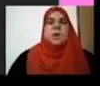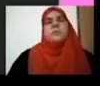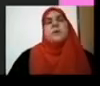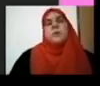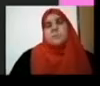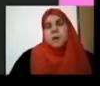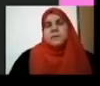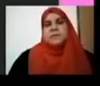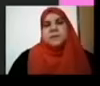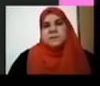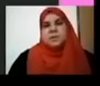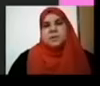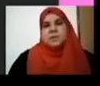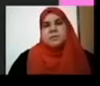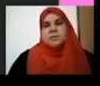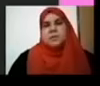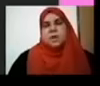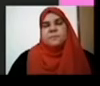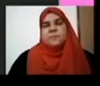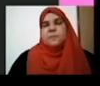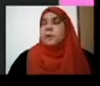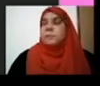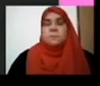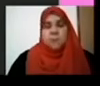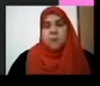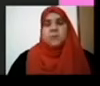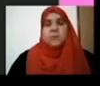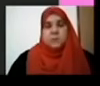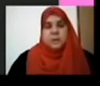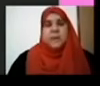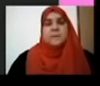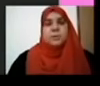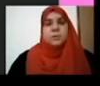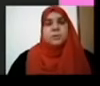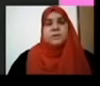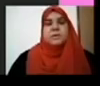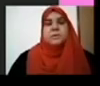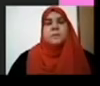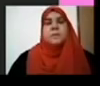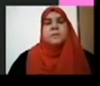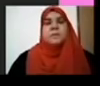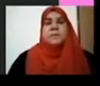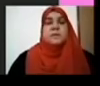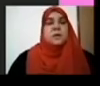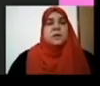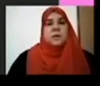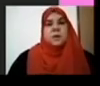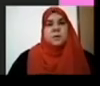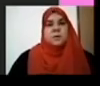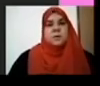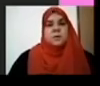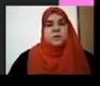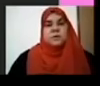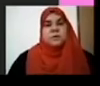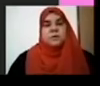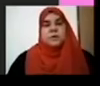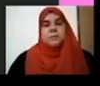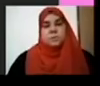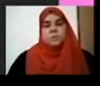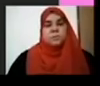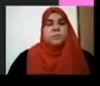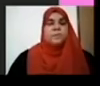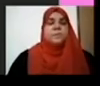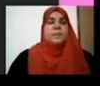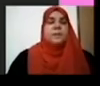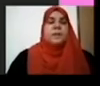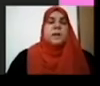menos 9. Posso escrever 5x menos 9 primeiro? Pode, tá? Produto da soma pela diferença e a ordem dos fatores não altera o